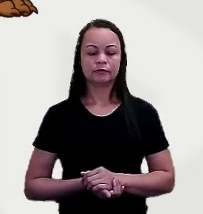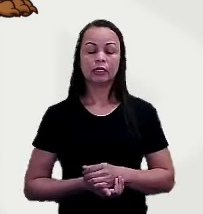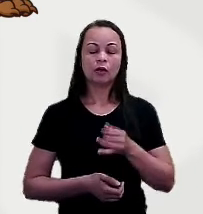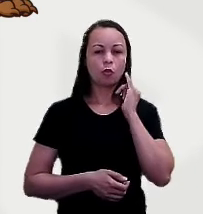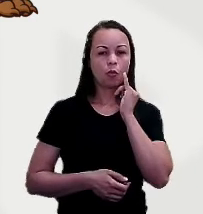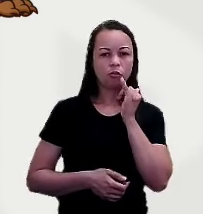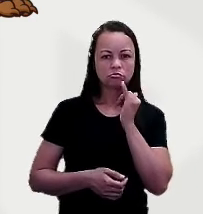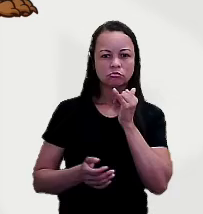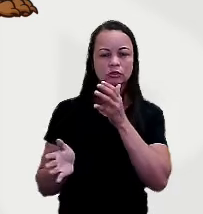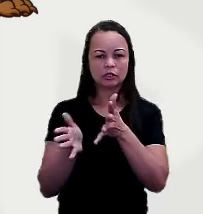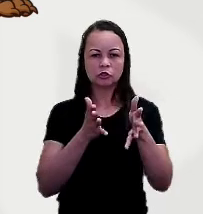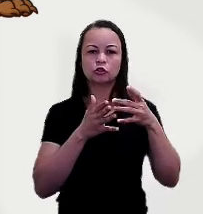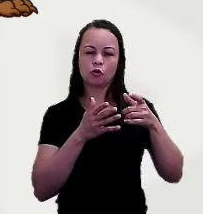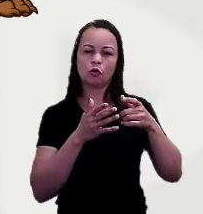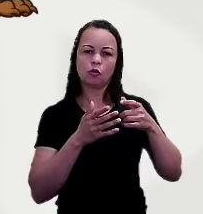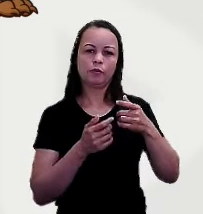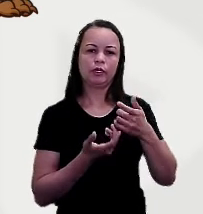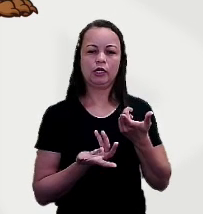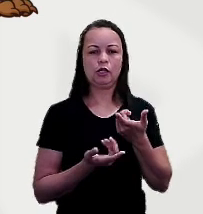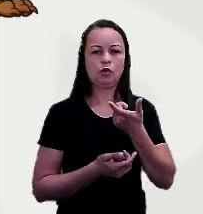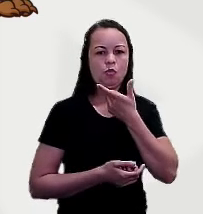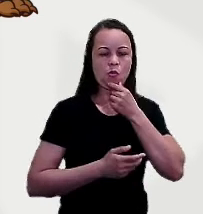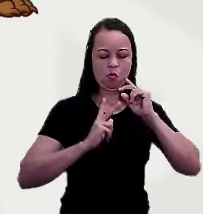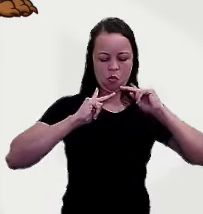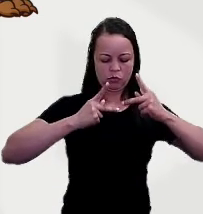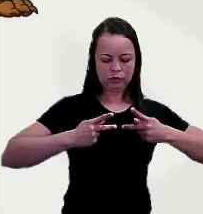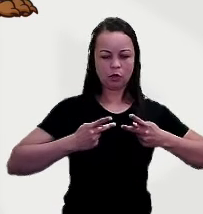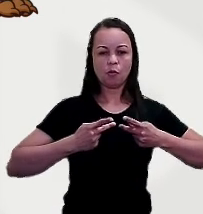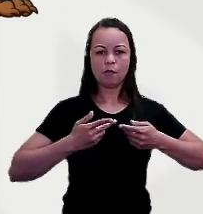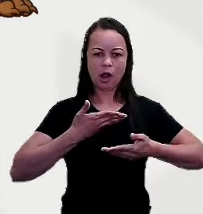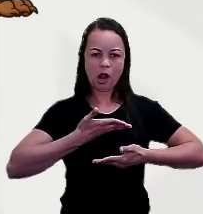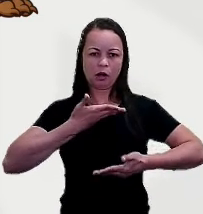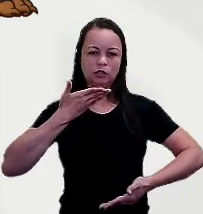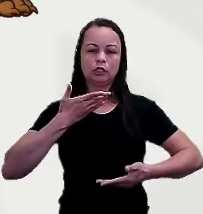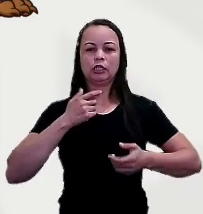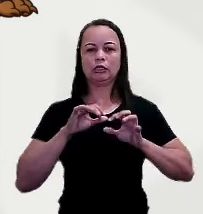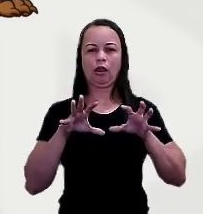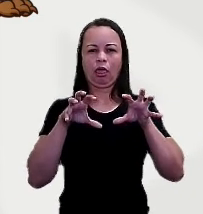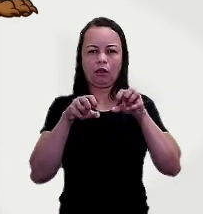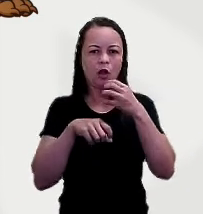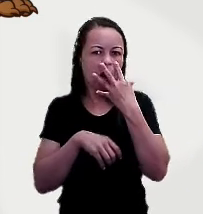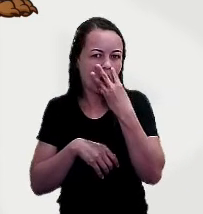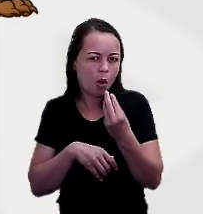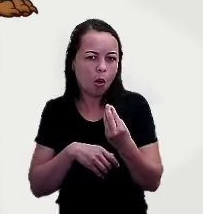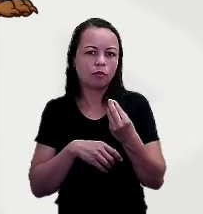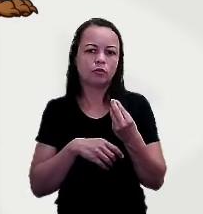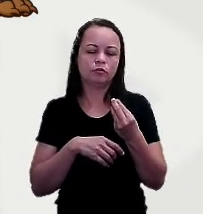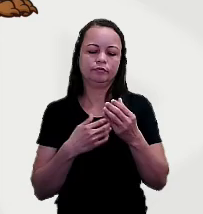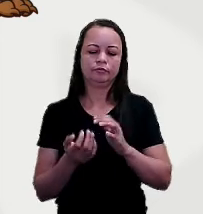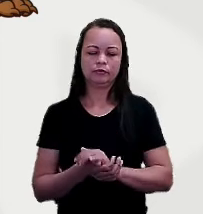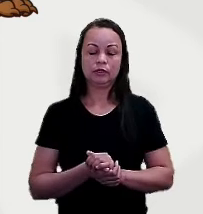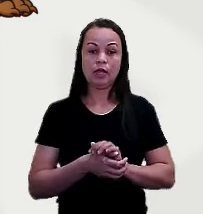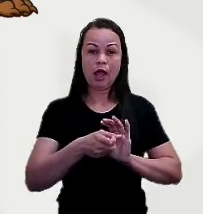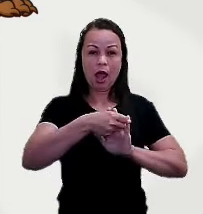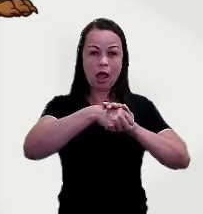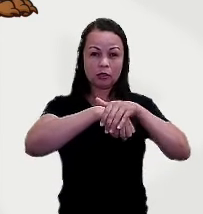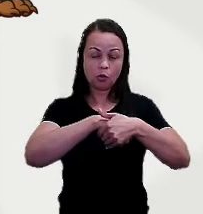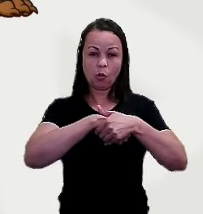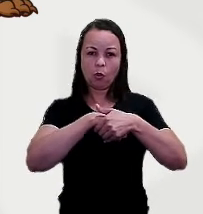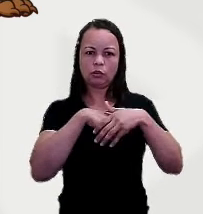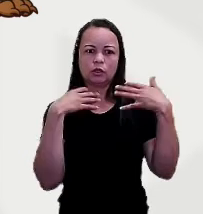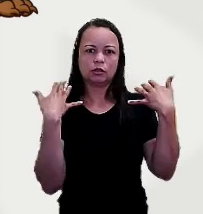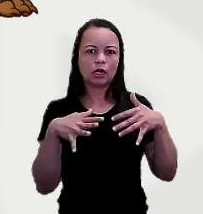ser metade humano e metade lobo que se transforma em monstro à noite, terrorizando as